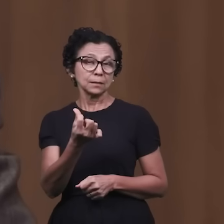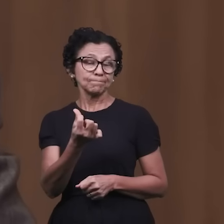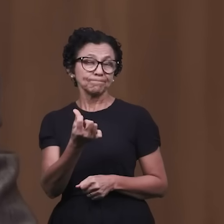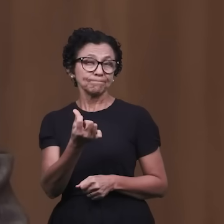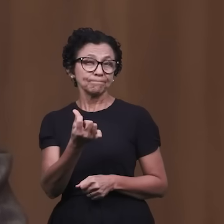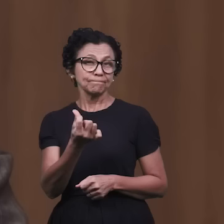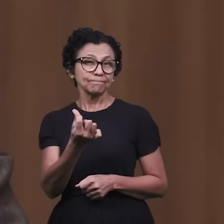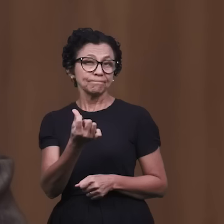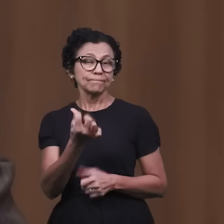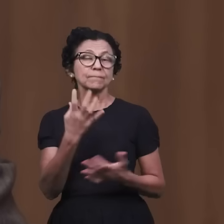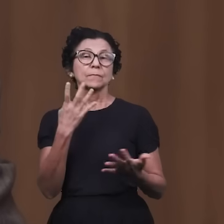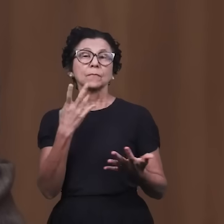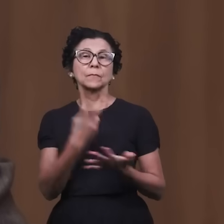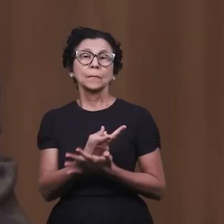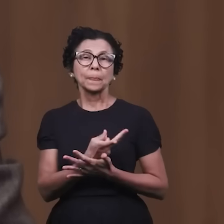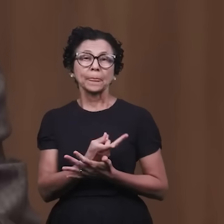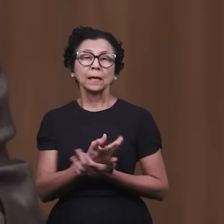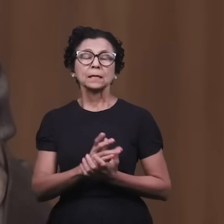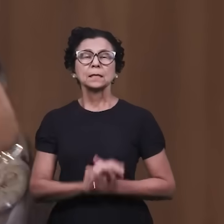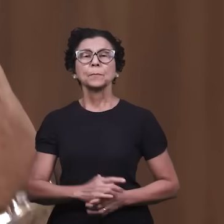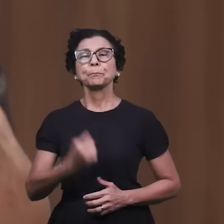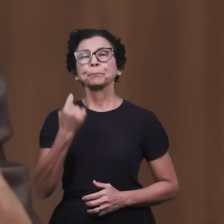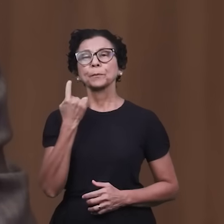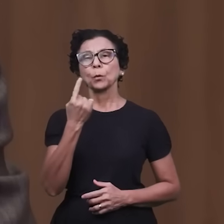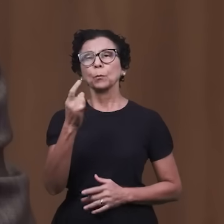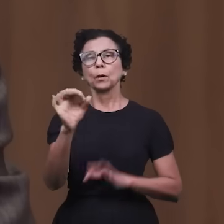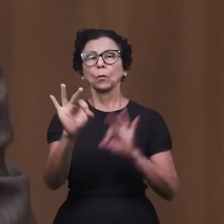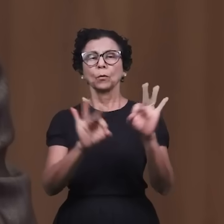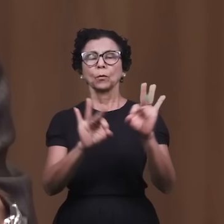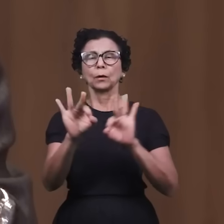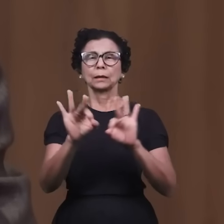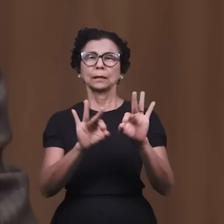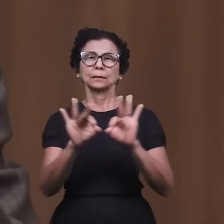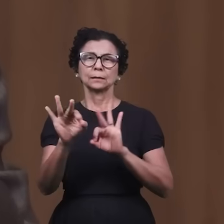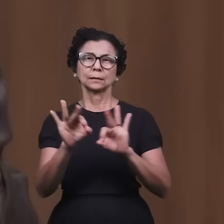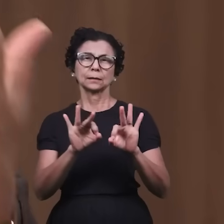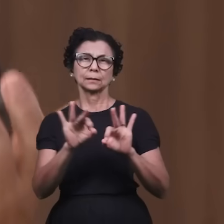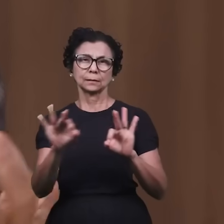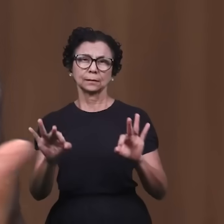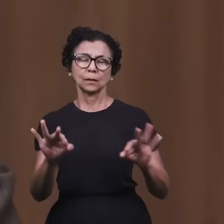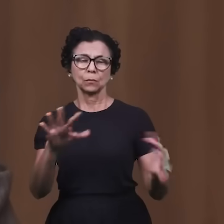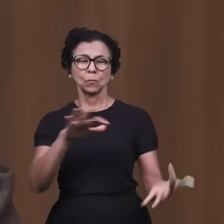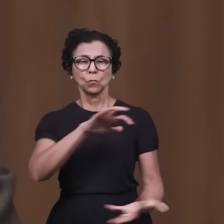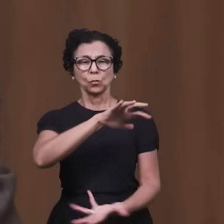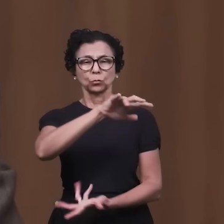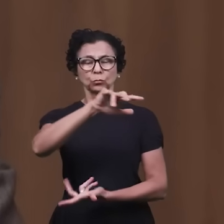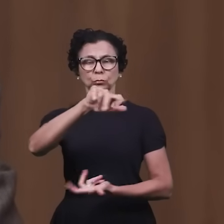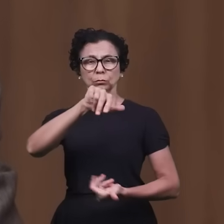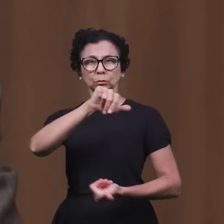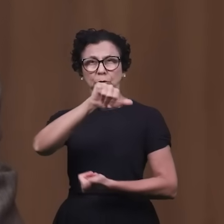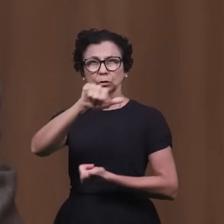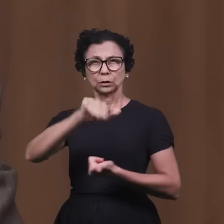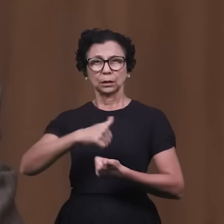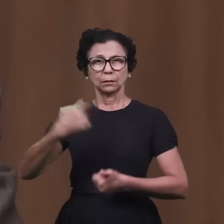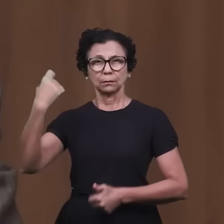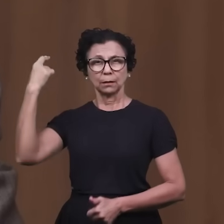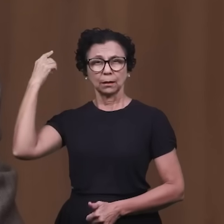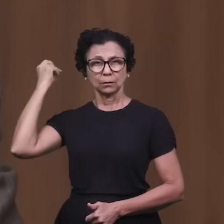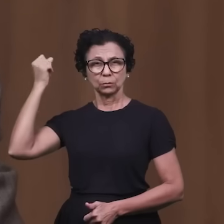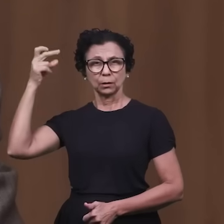que tinha condições de manter um governo, digamos assim, de hegemonia mundial, como vinha já